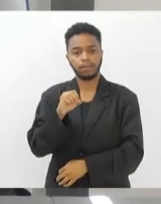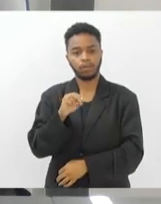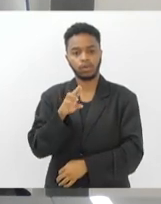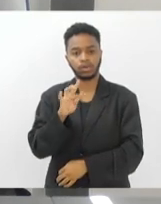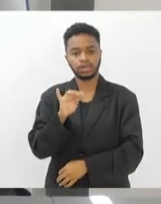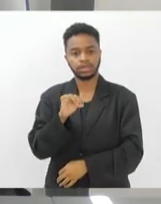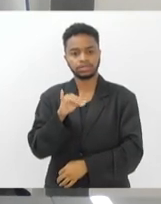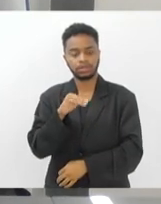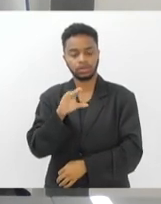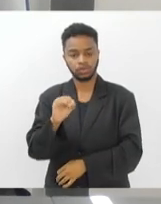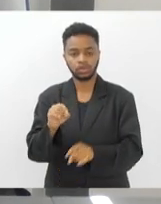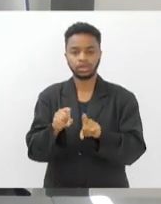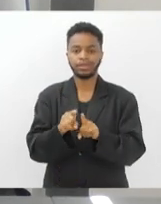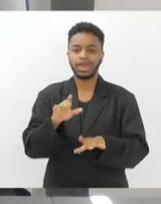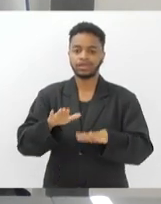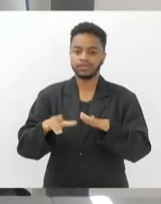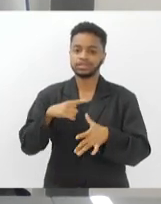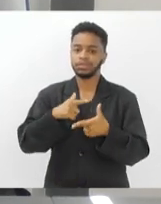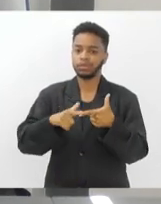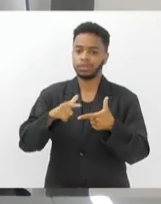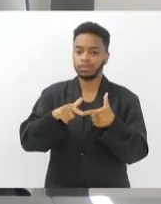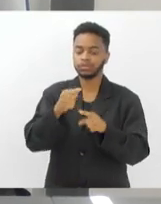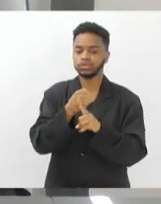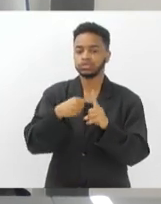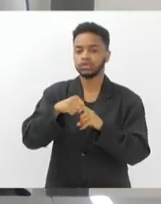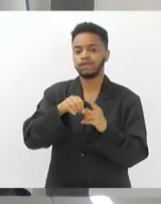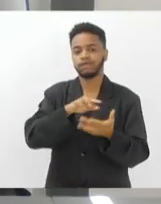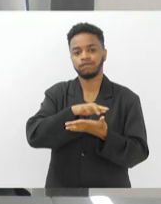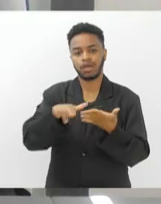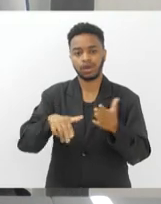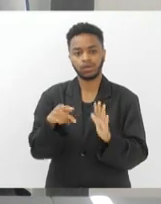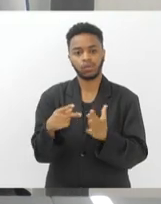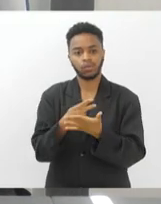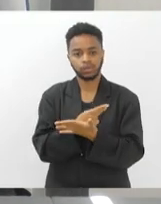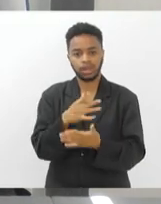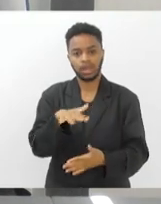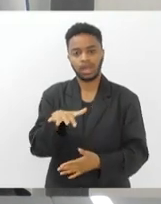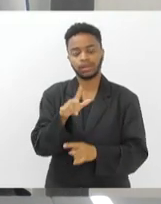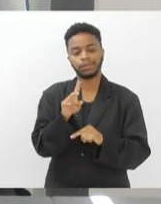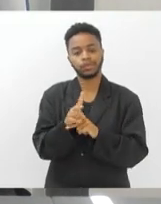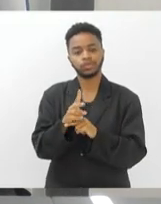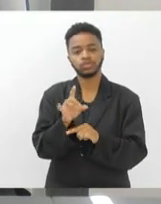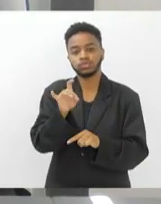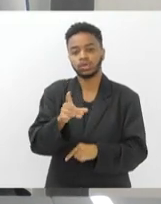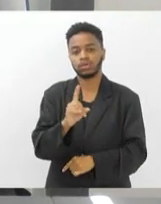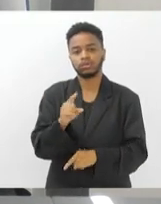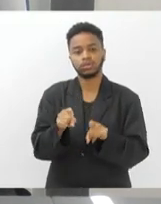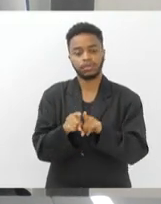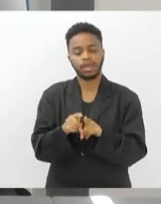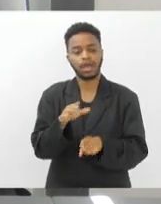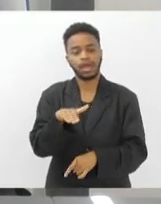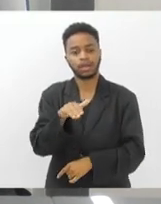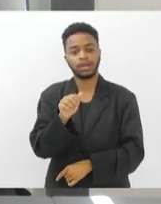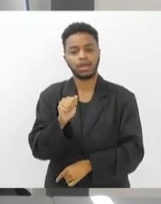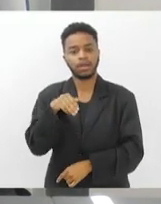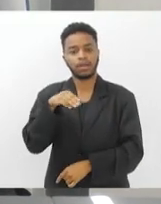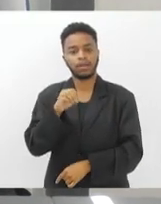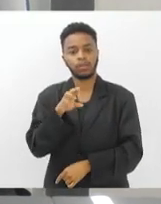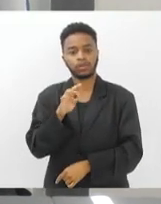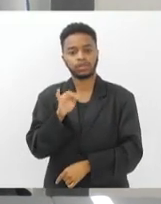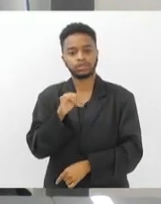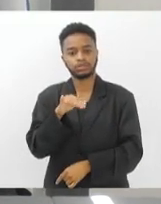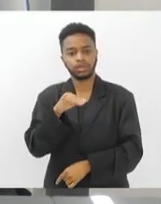confunde, e muitos problemas sociais e de ocupação acontecem não na área de preservação, mas na área de amortecimento. Então, agradecer a